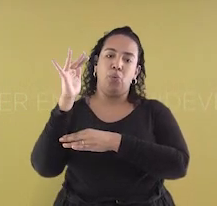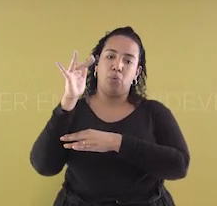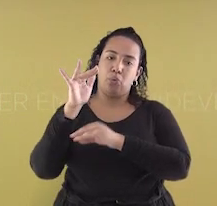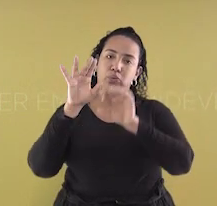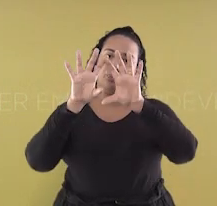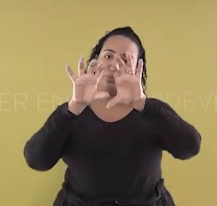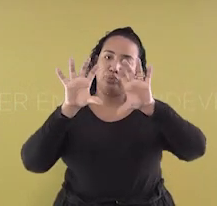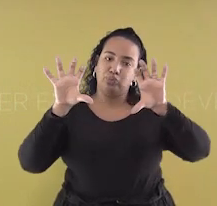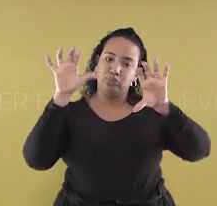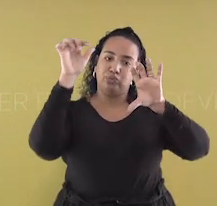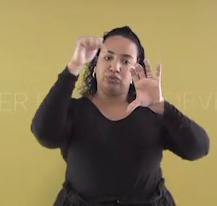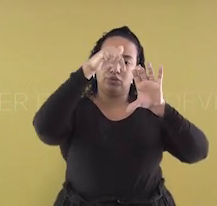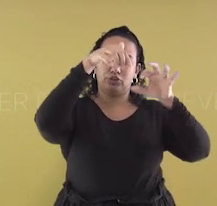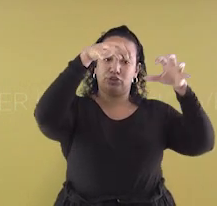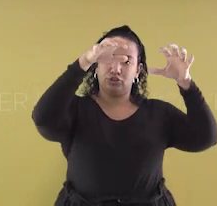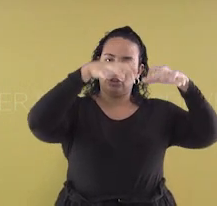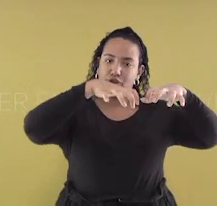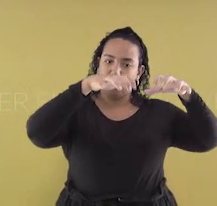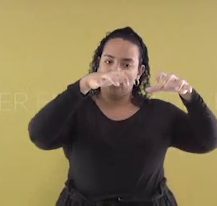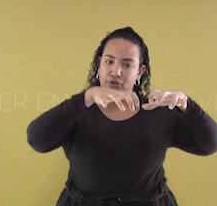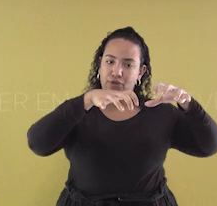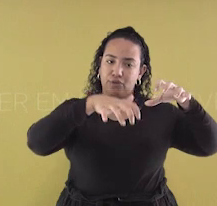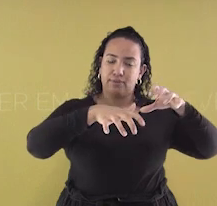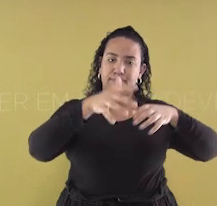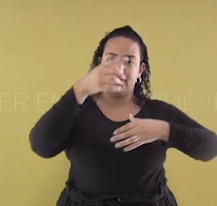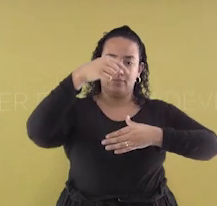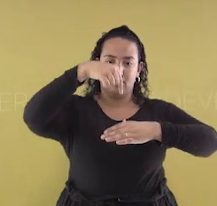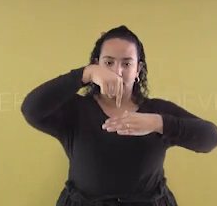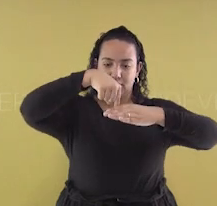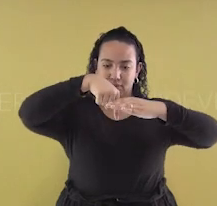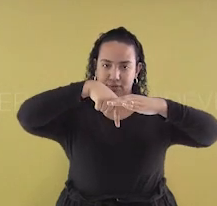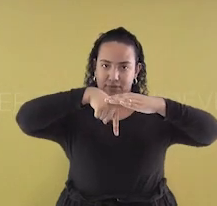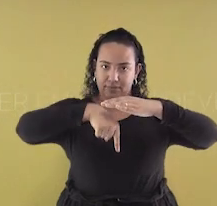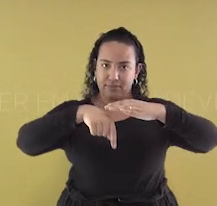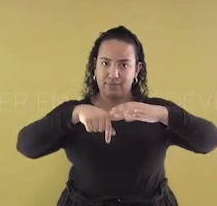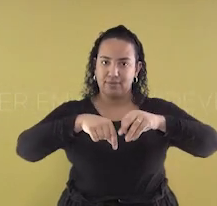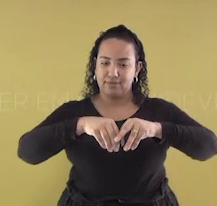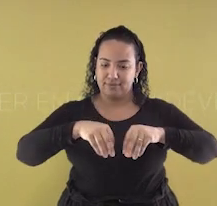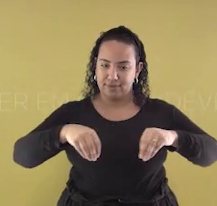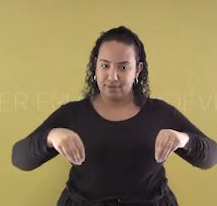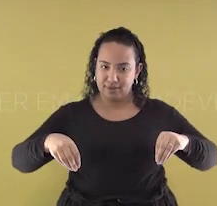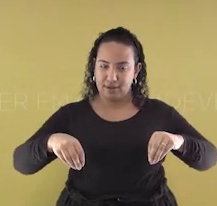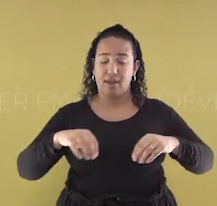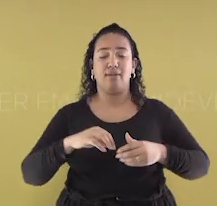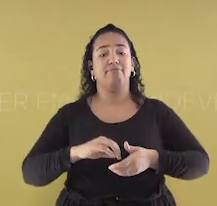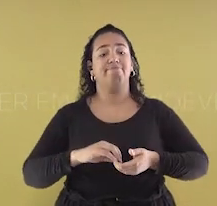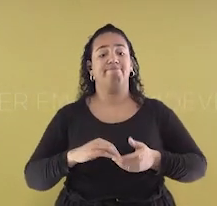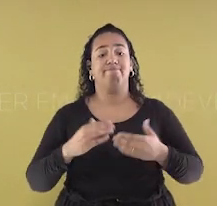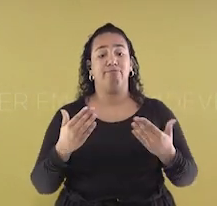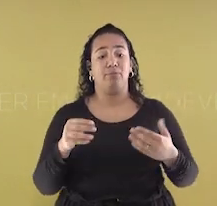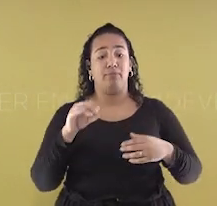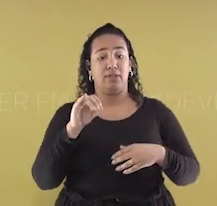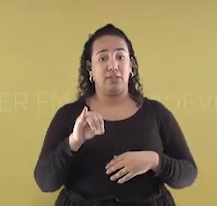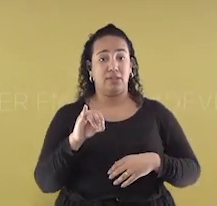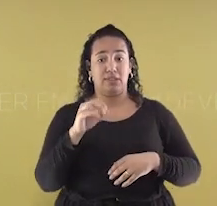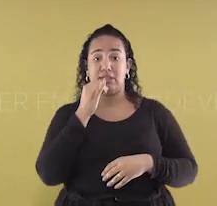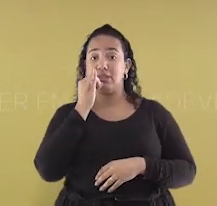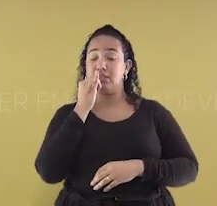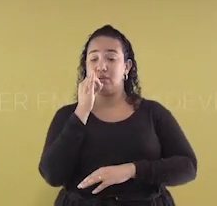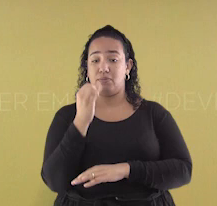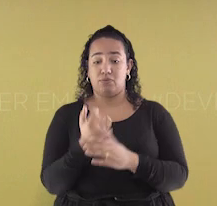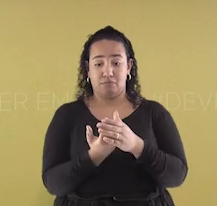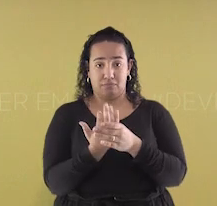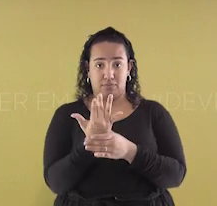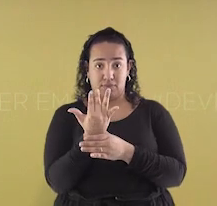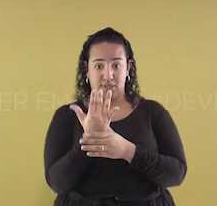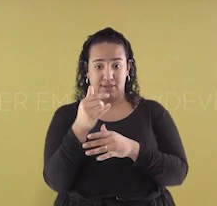das árvores também, depois chove e aí ela adentra a terra e chega até o lençol freático. Quando o agrotóxico ele é jogado